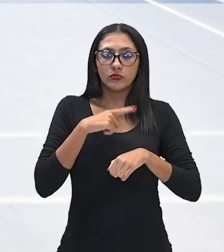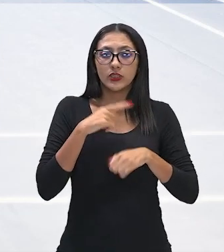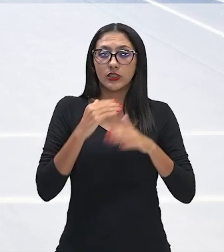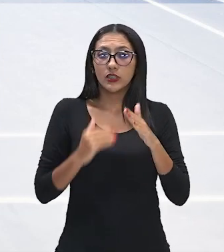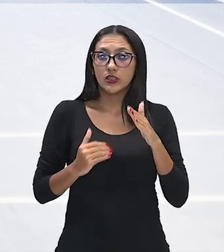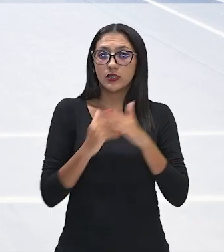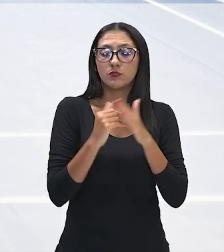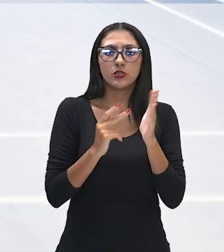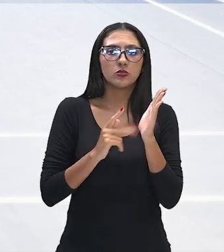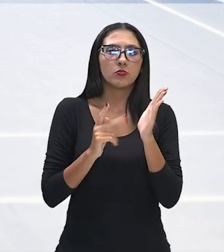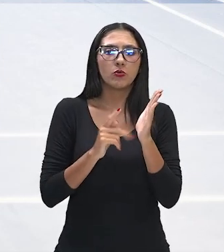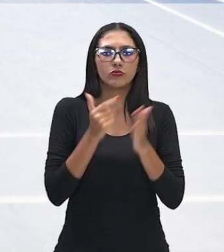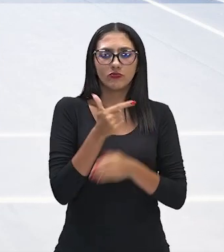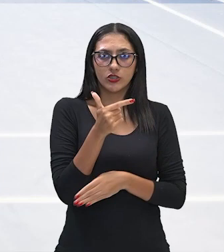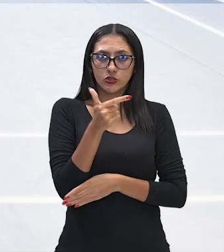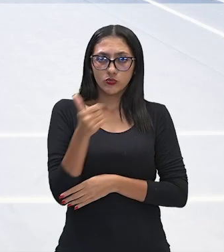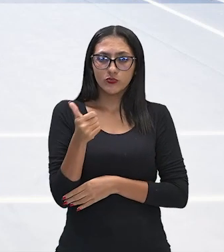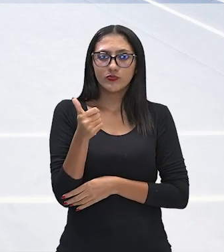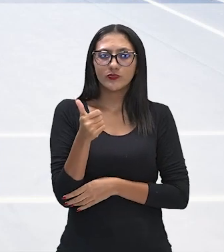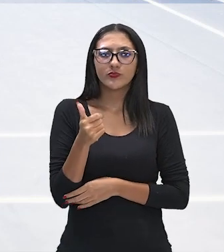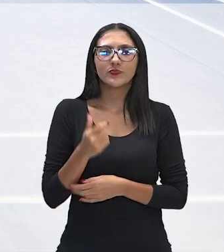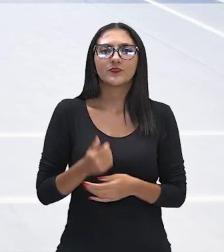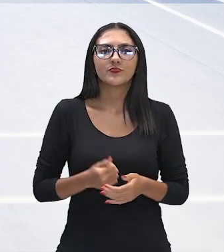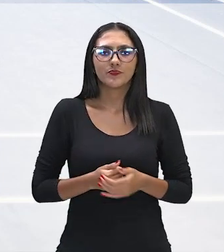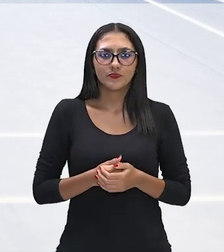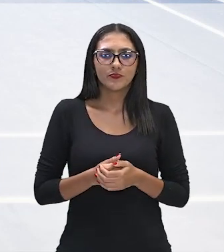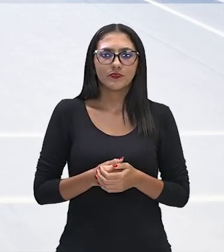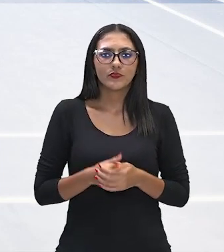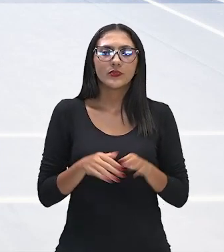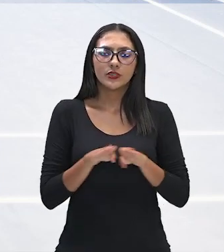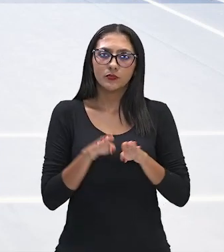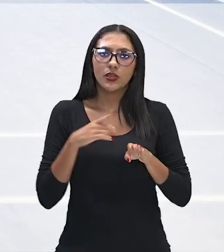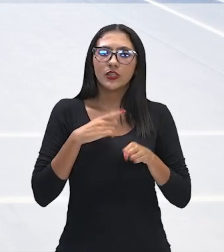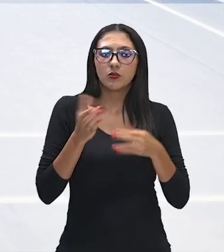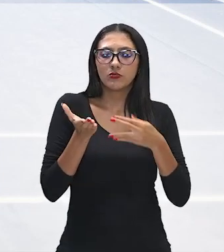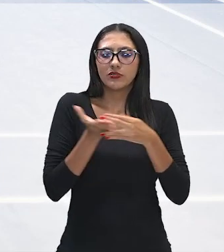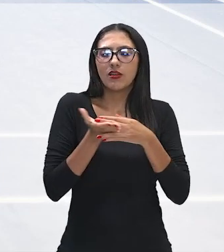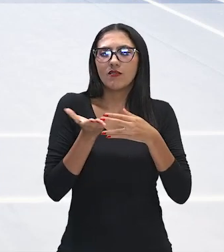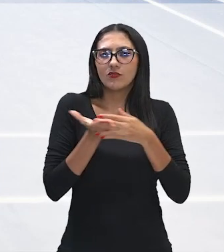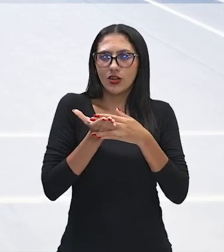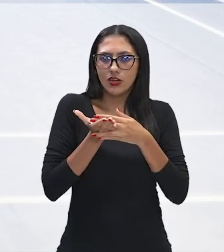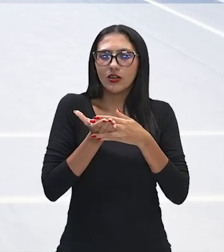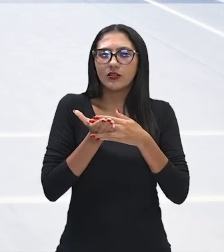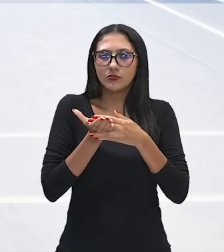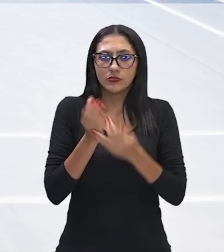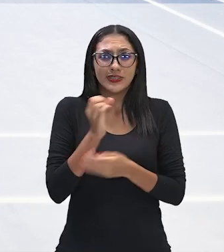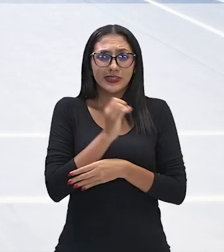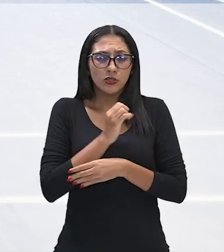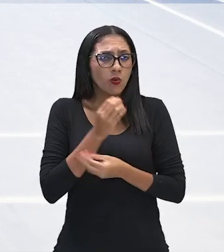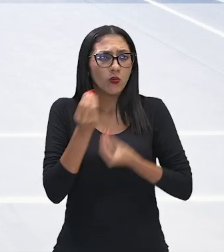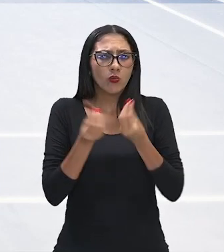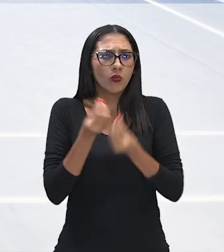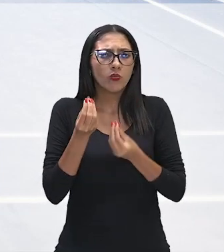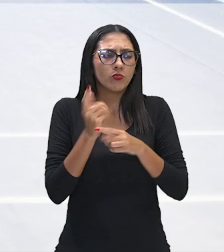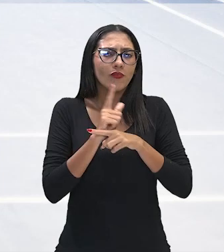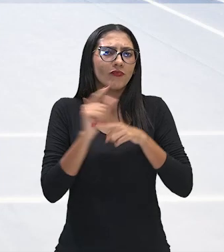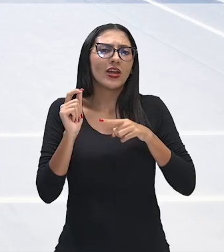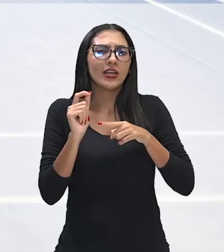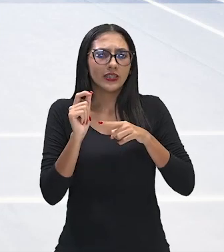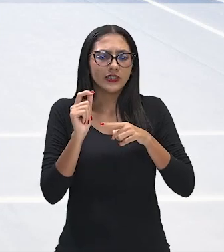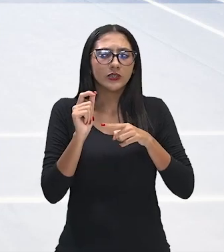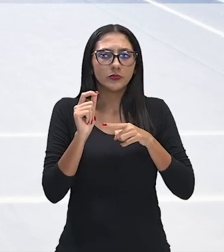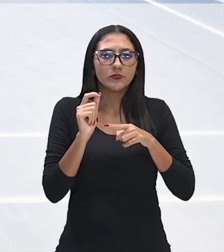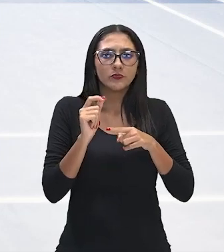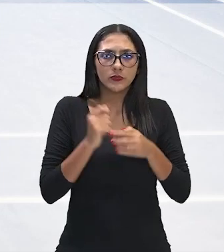pontos, ok? E entre esses sets, existe ali um intervalo e vai vencer o jogo quem ganhar os 2